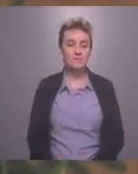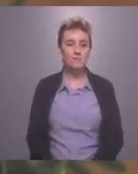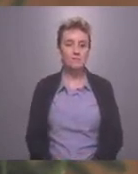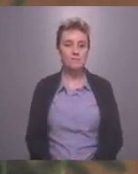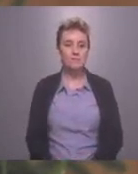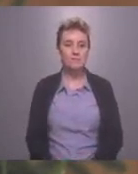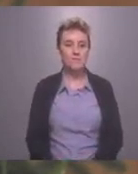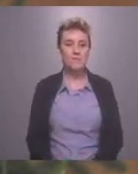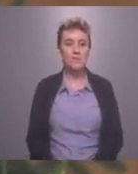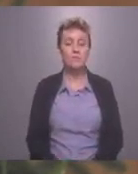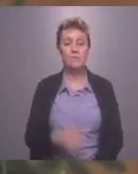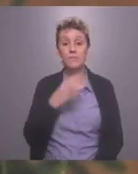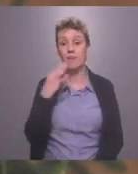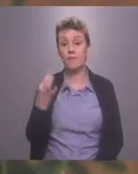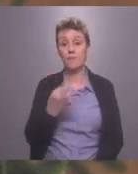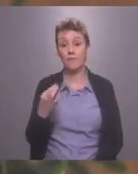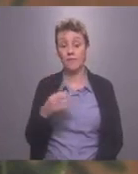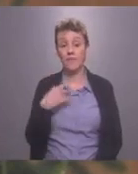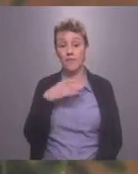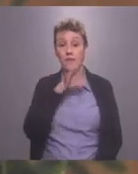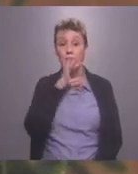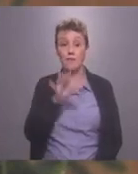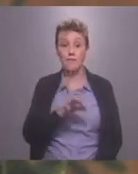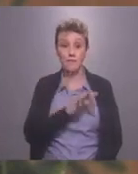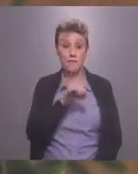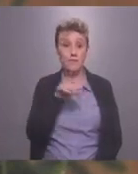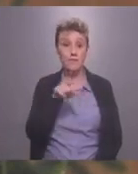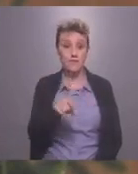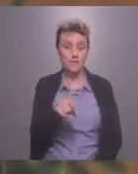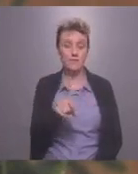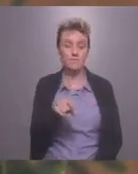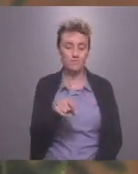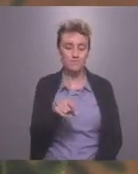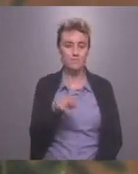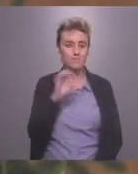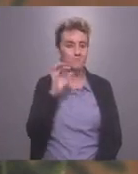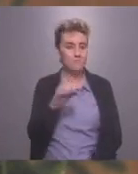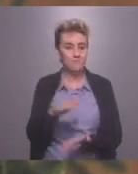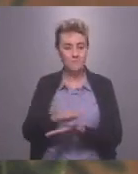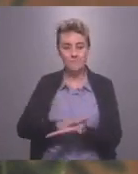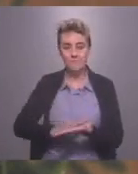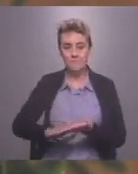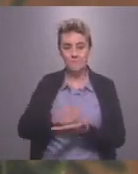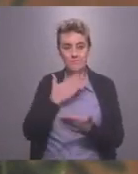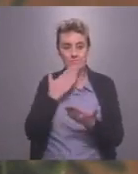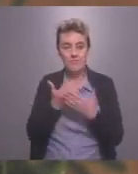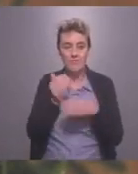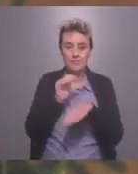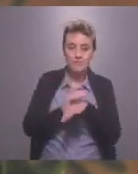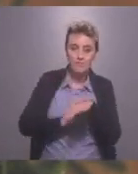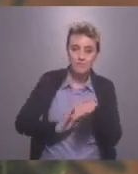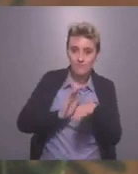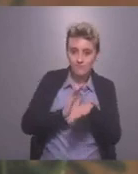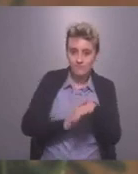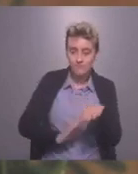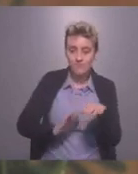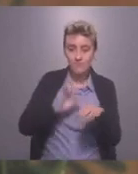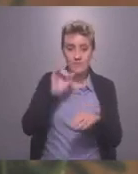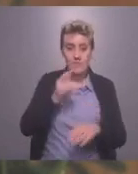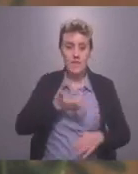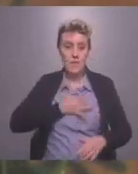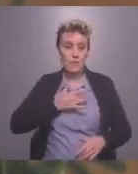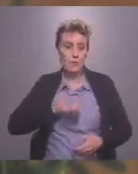De facto, a família é chamada a ser este lugar por excelência da ternura e da vivência do